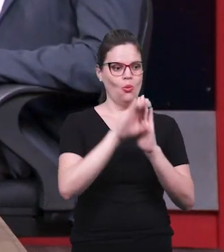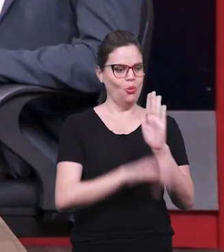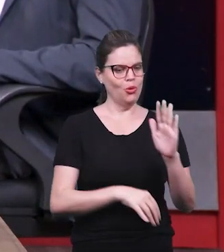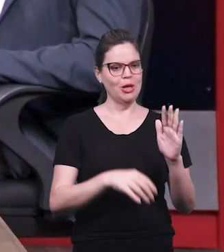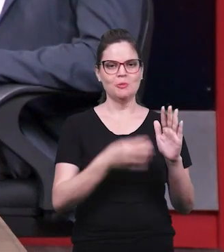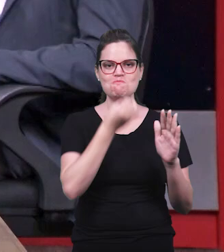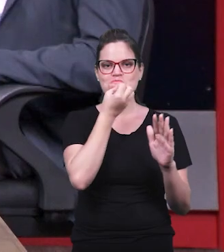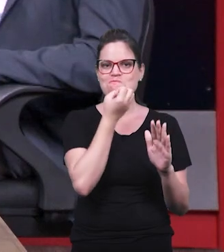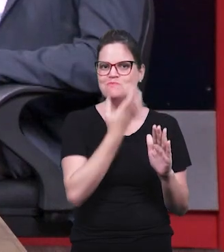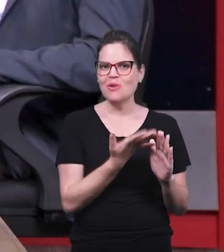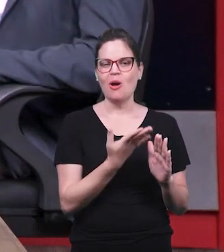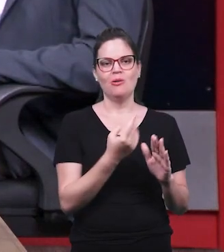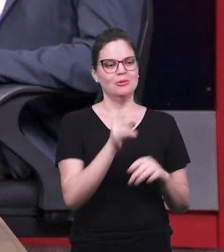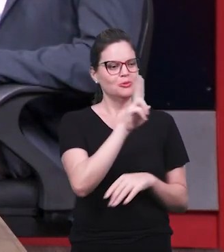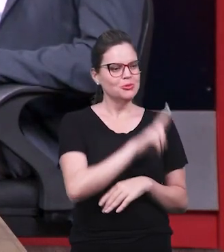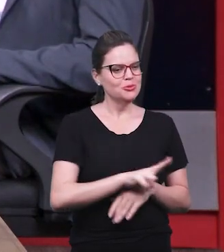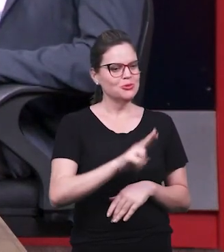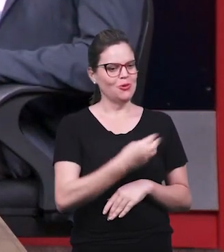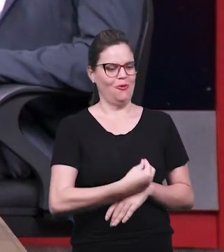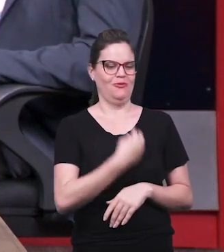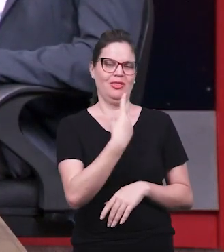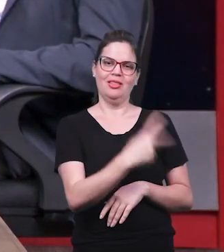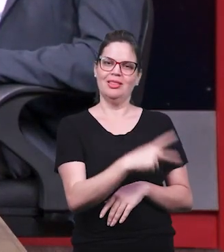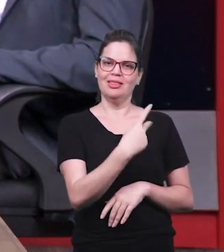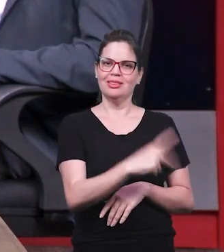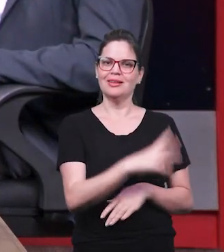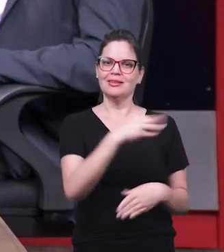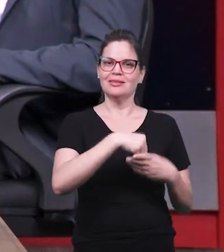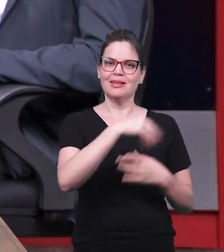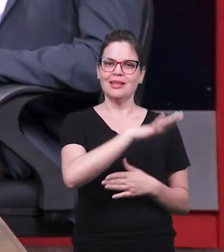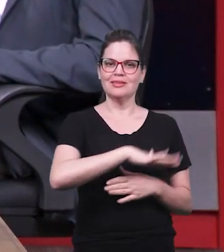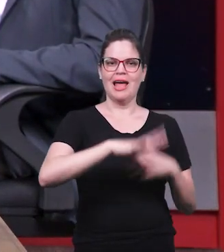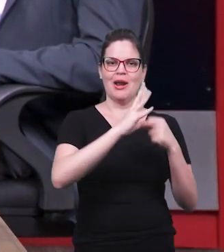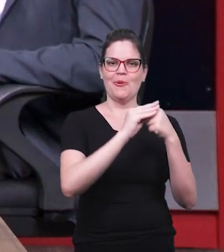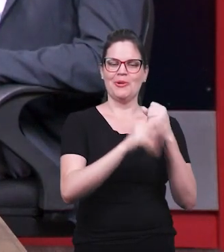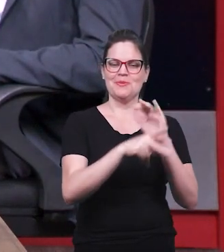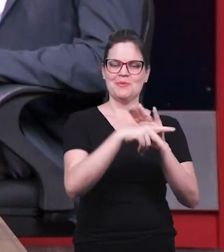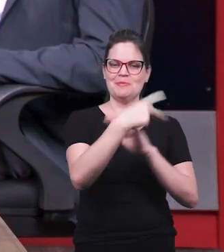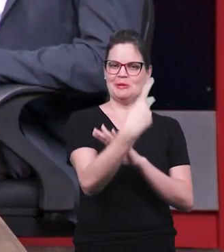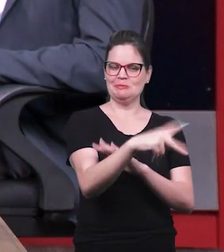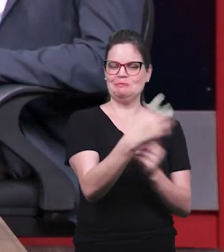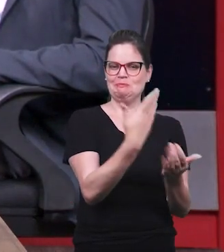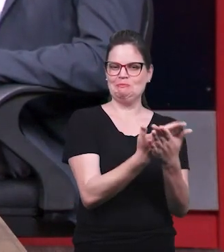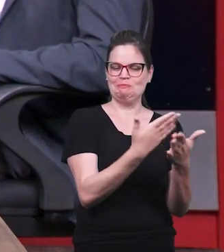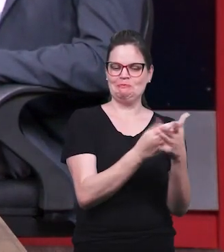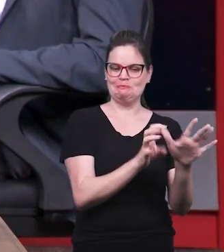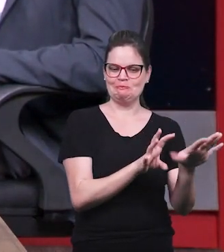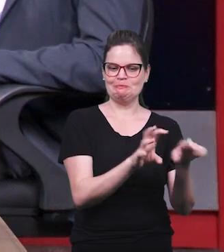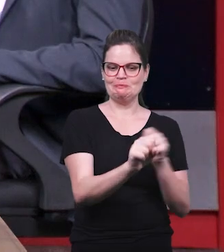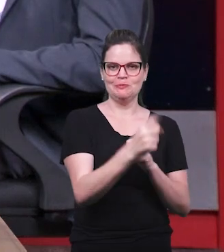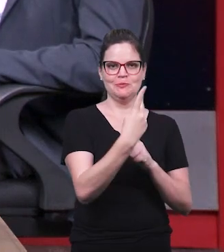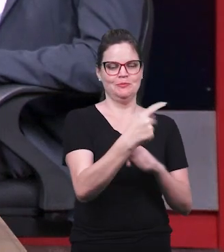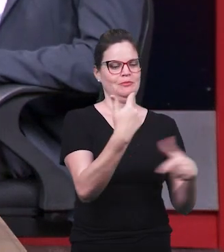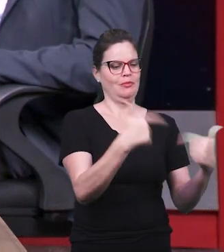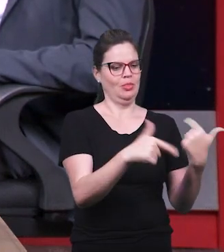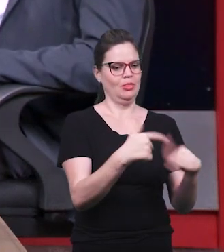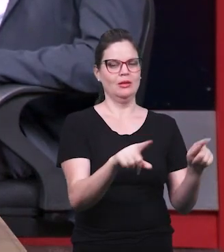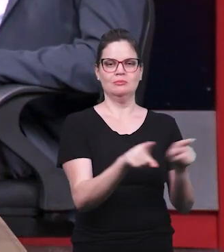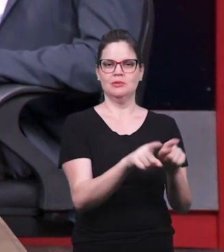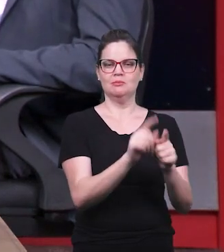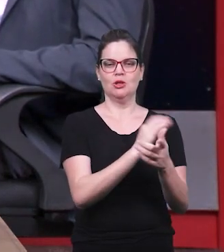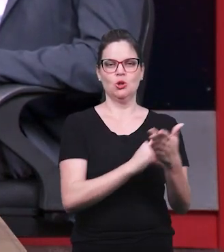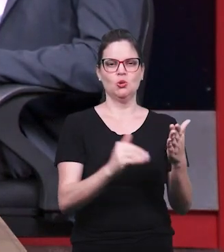do nosso irmão, que o Senhor usou dentro da sua área do conhecimento, né, no seu trabalho, nas suas atividades,